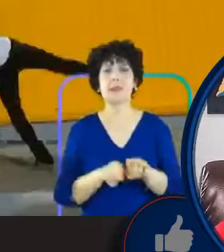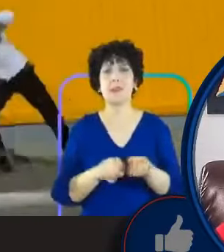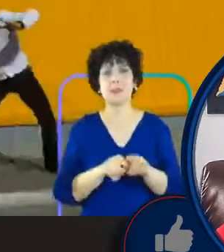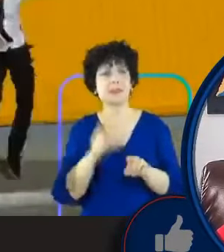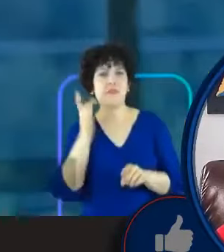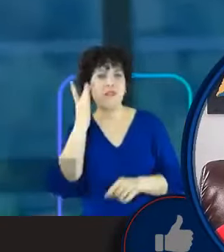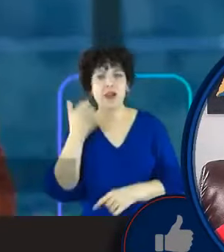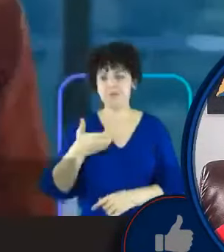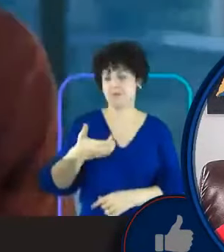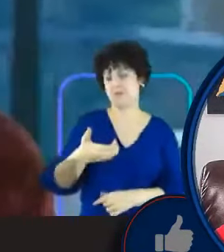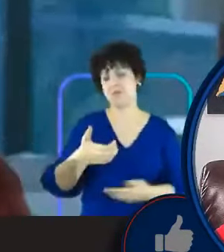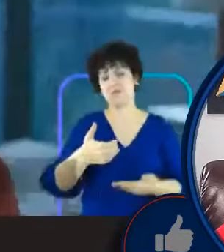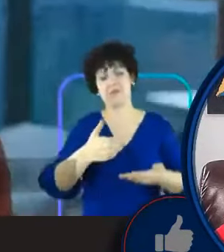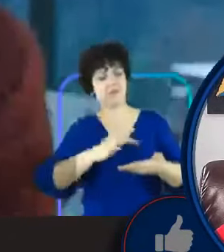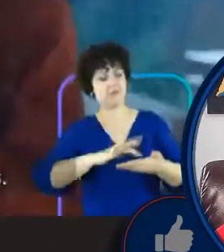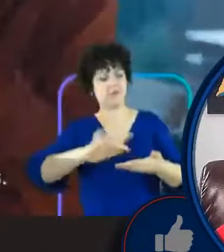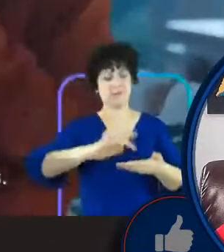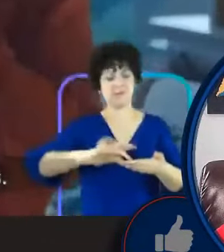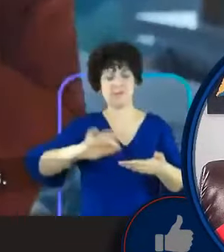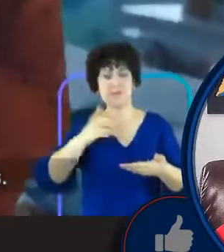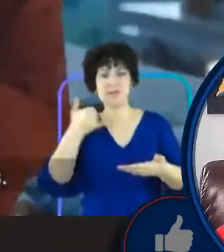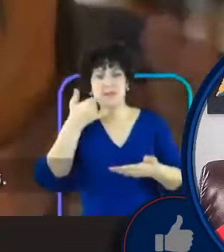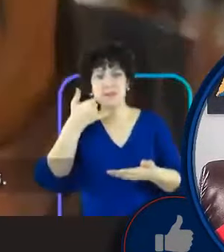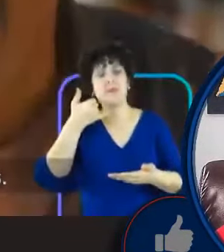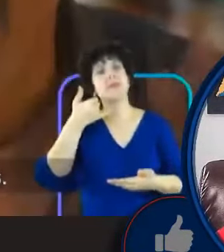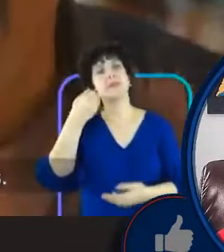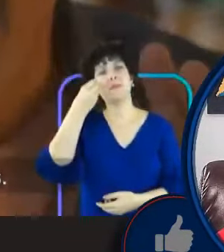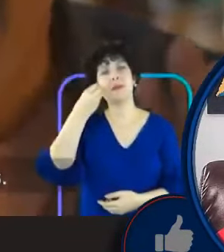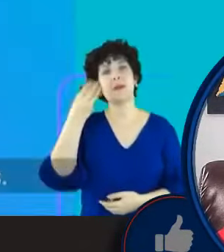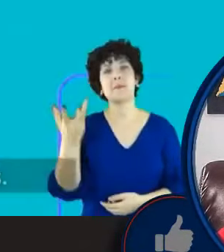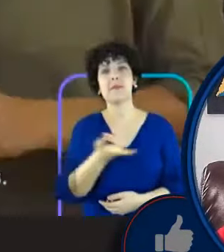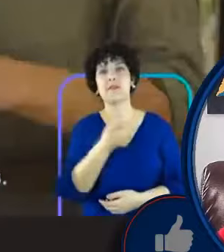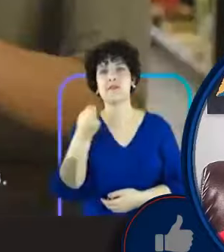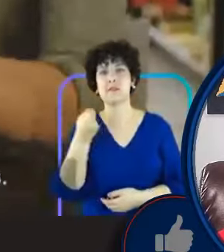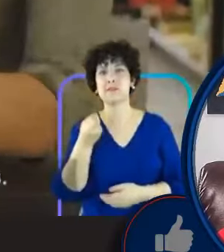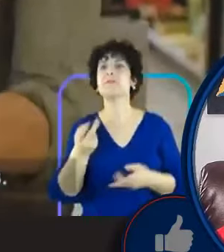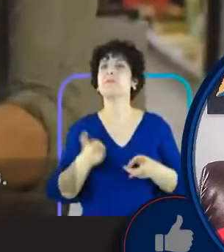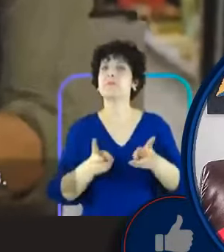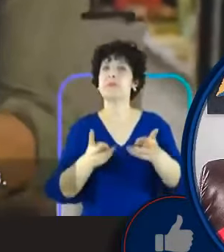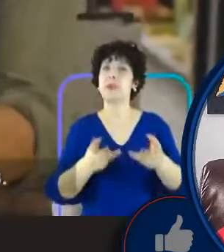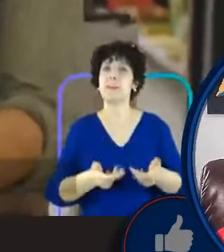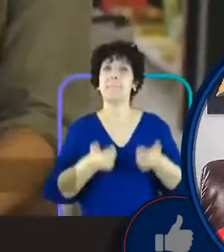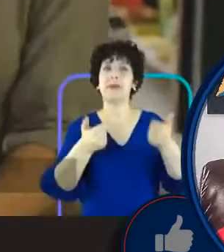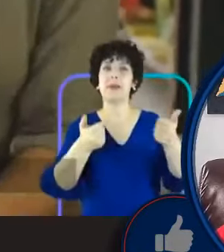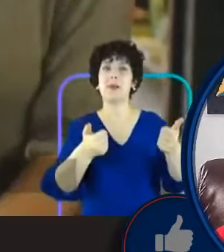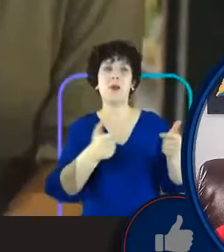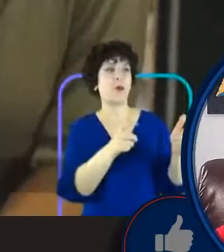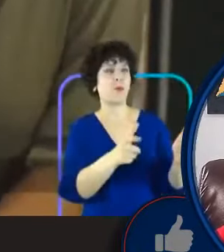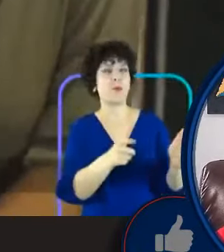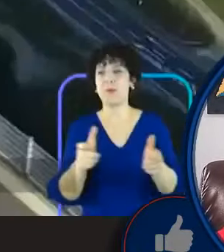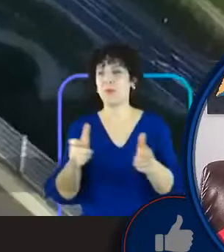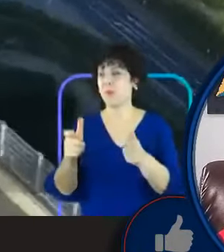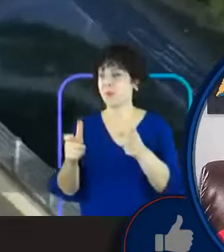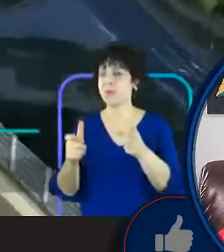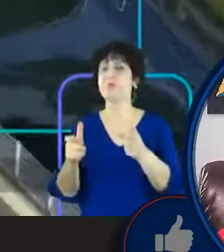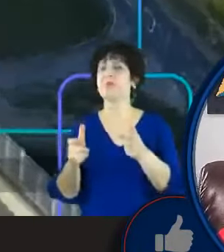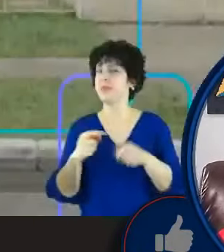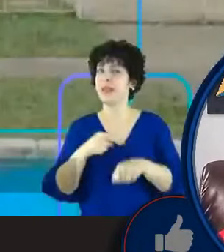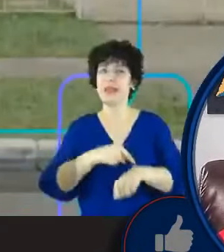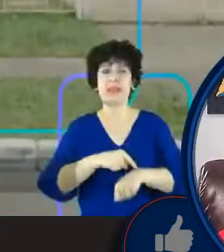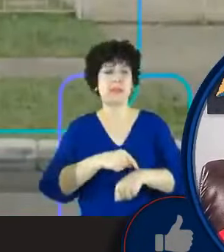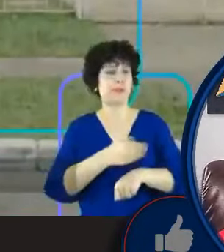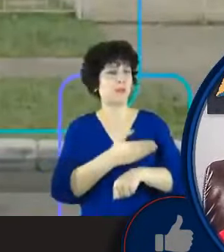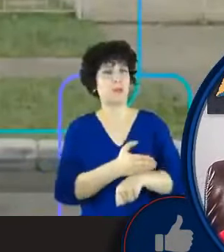possibilidades mostrando de escolha, bastante mais simplicidade. Apetite, vou até mutar aqui enquanto passa esse merchan deles aqui. Via Varejo mostrando bastante apetite